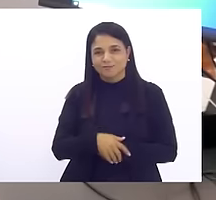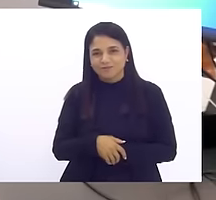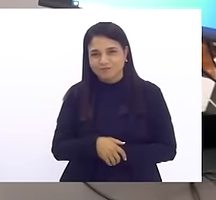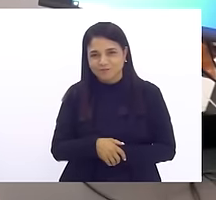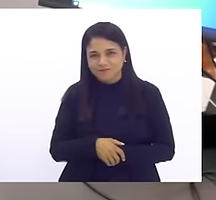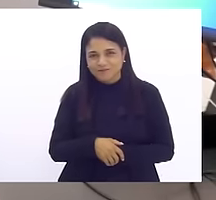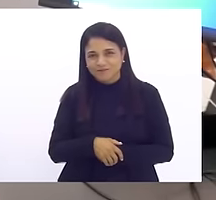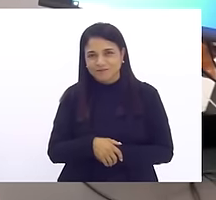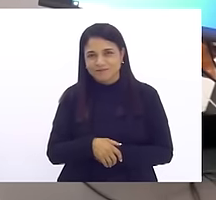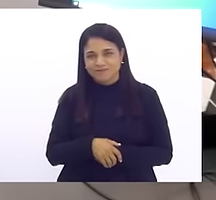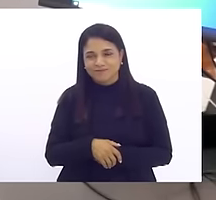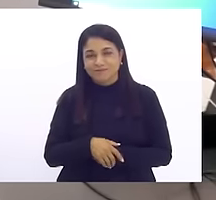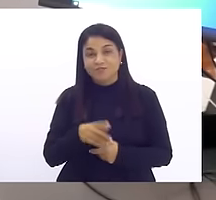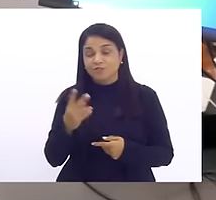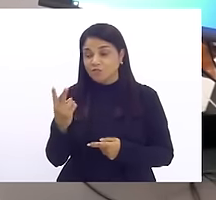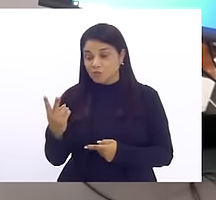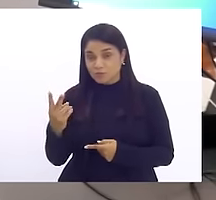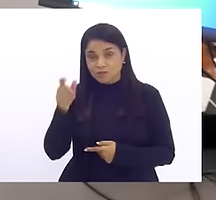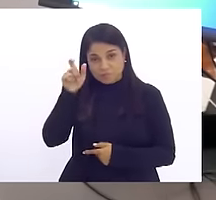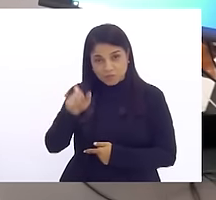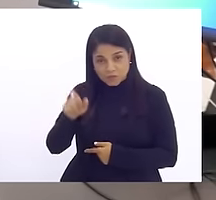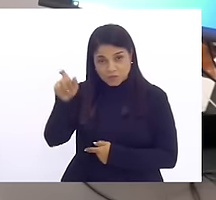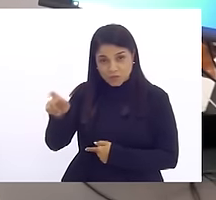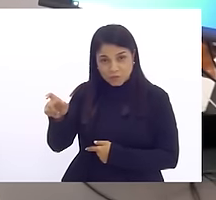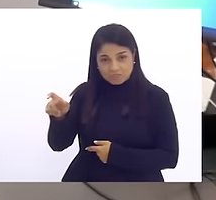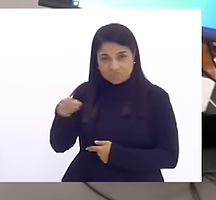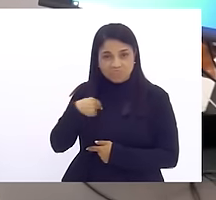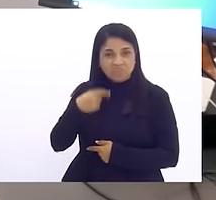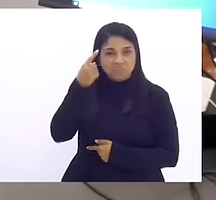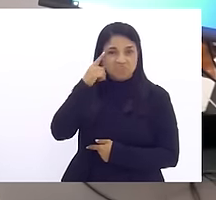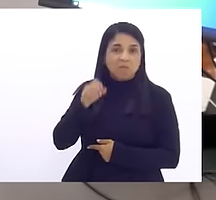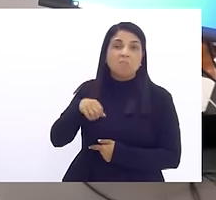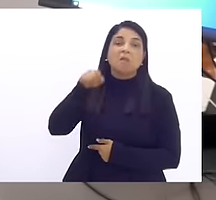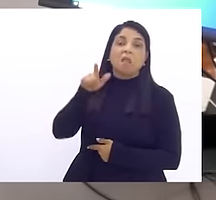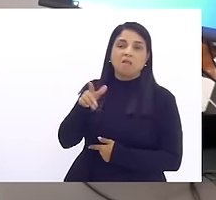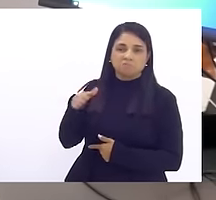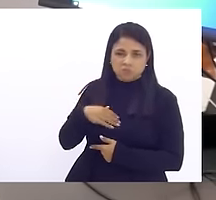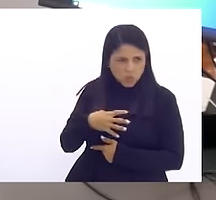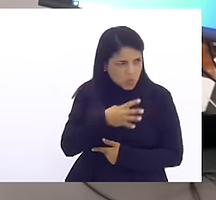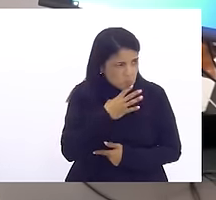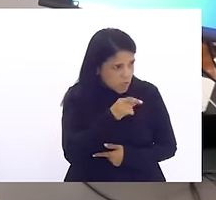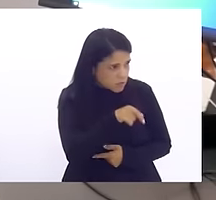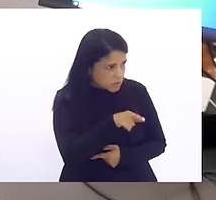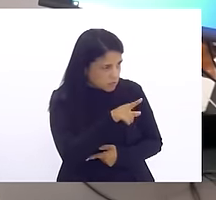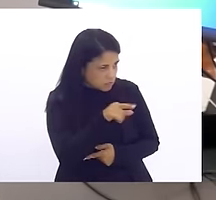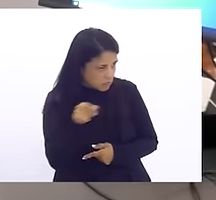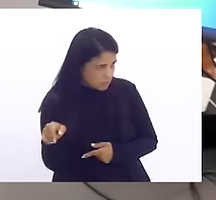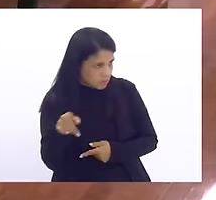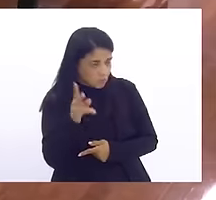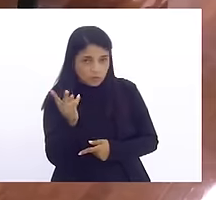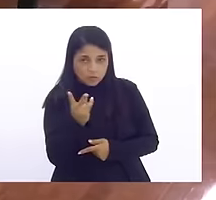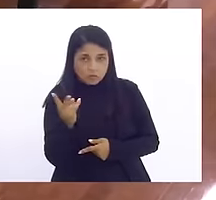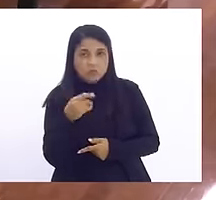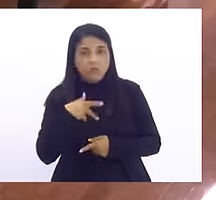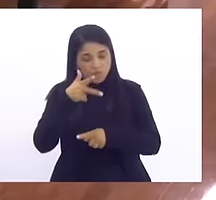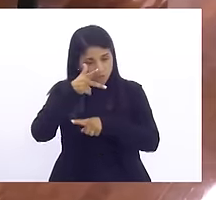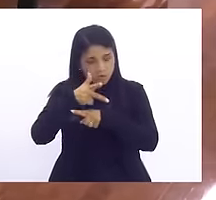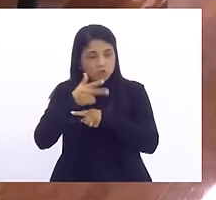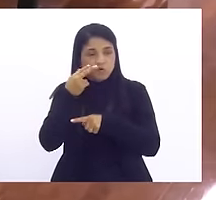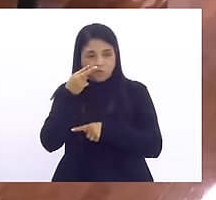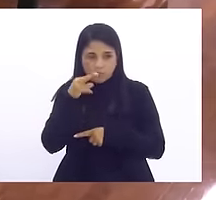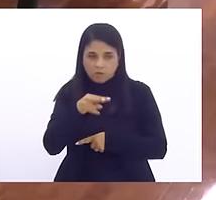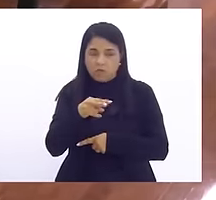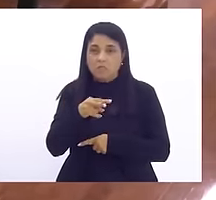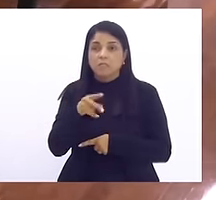tava sendo tutelado por dois indivíduos que a gente não sabe quem são a senhora tem conhecimento disso e em relação